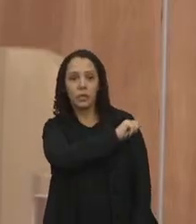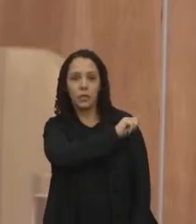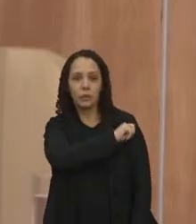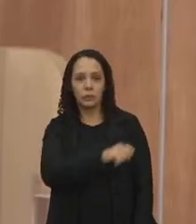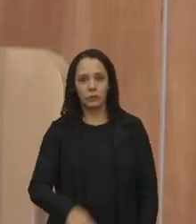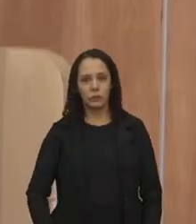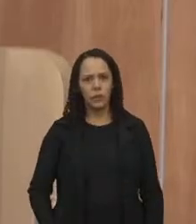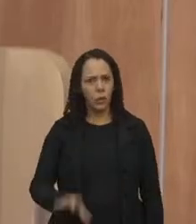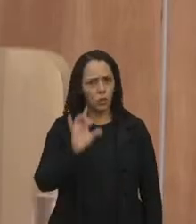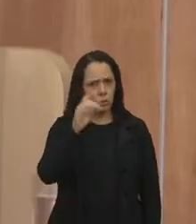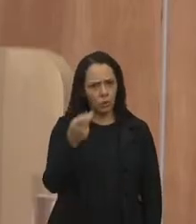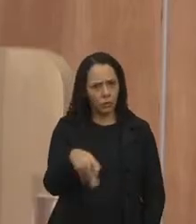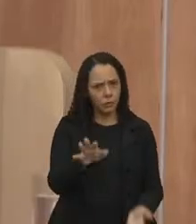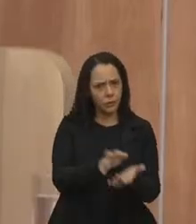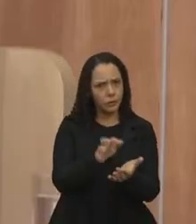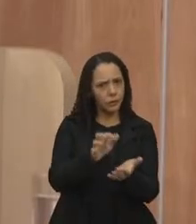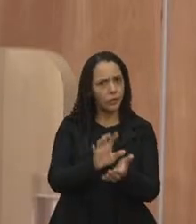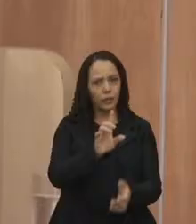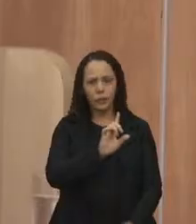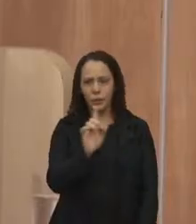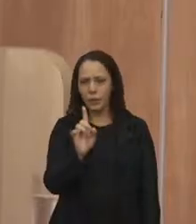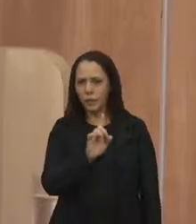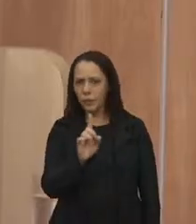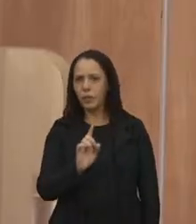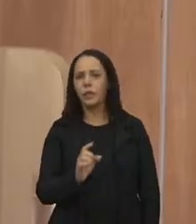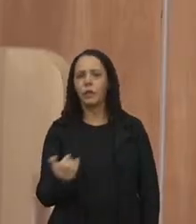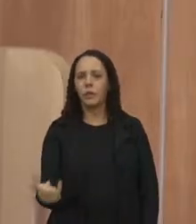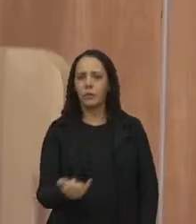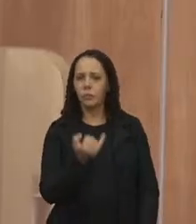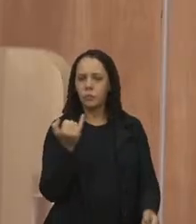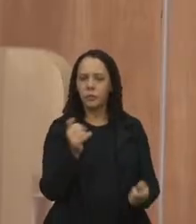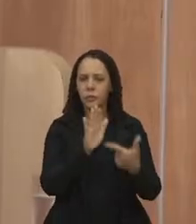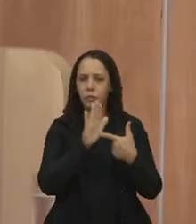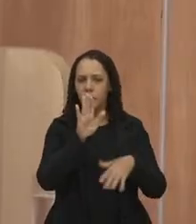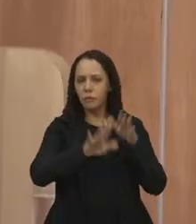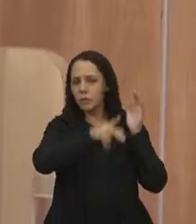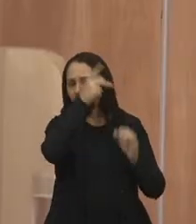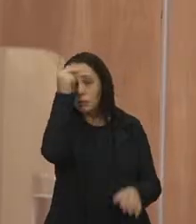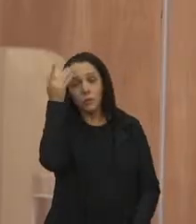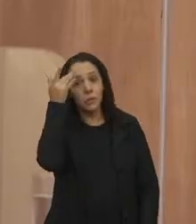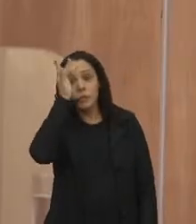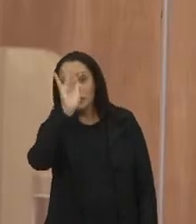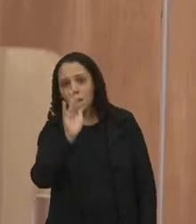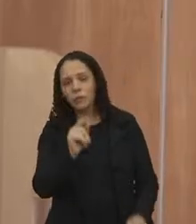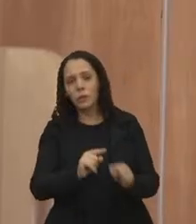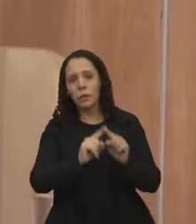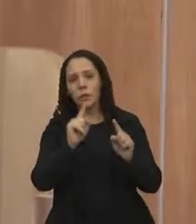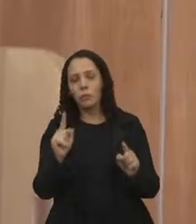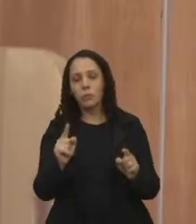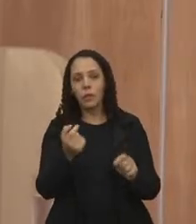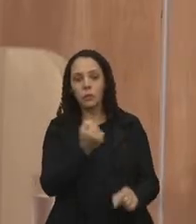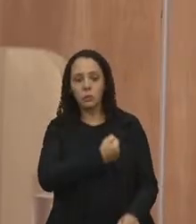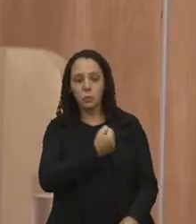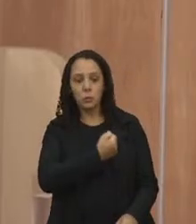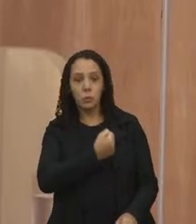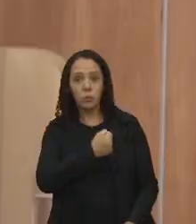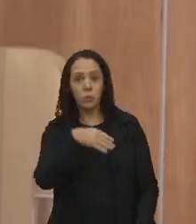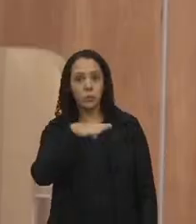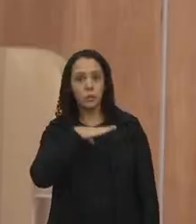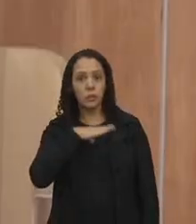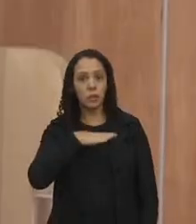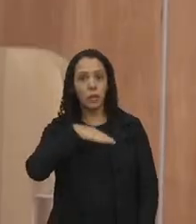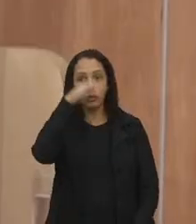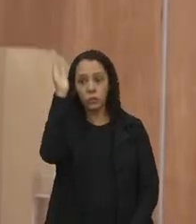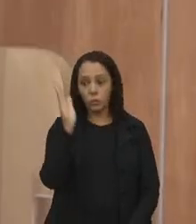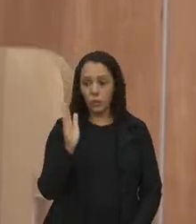são só de Jacareí, né? Isso é outro ponto que é muito importante, muitas pessoas não sabem, o número de cidades do Brasil todo